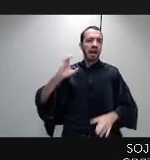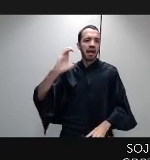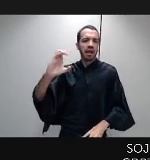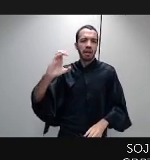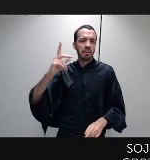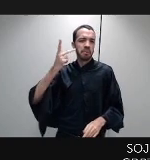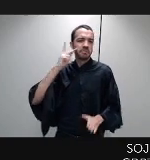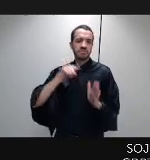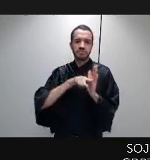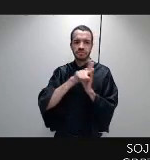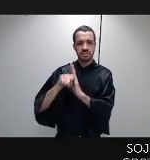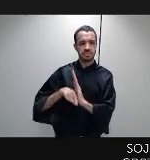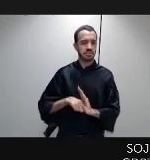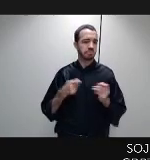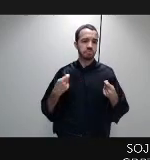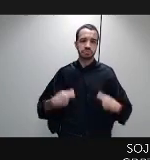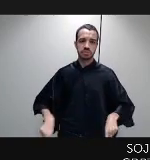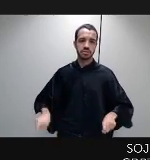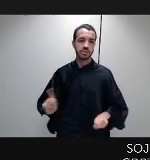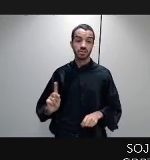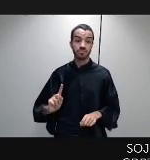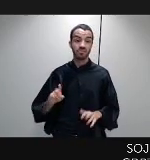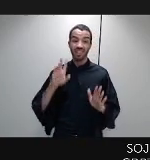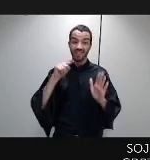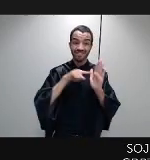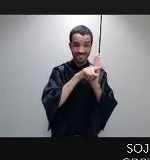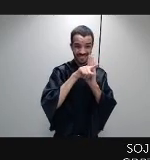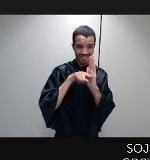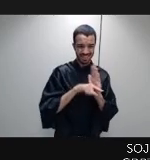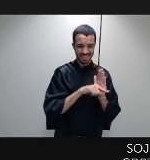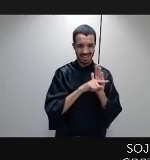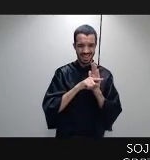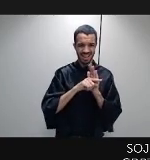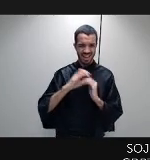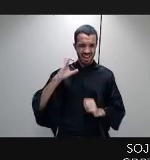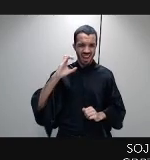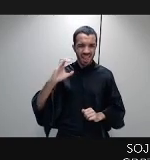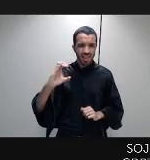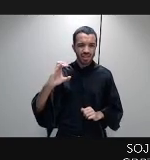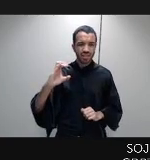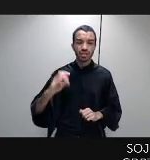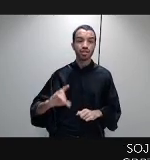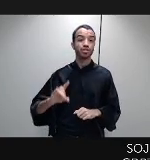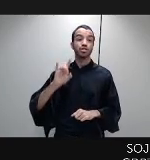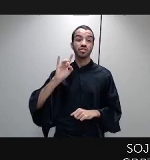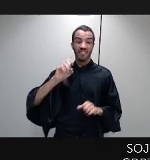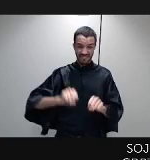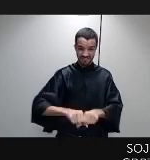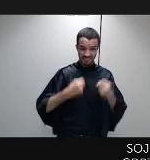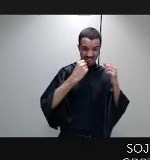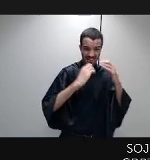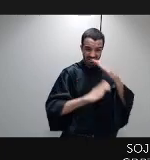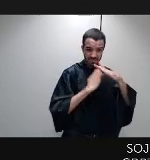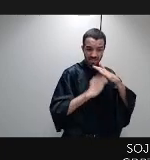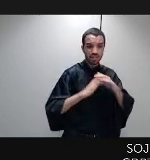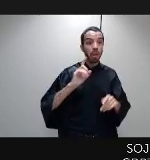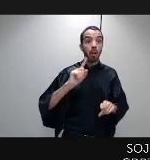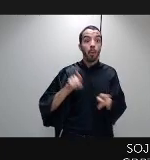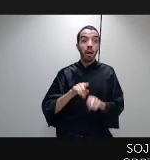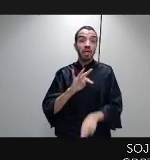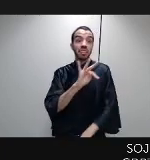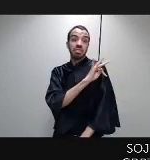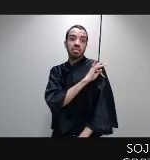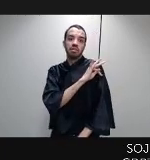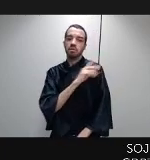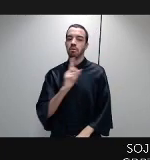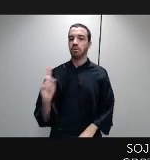a a fiscalização de creme na falência não é técnica e nem resposta e